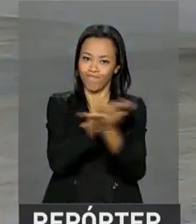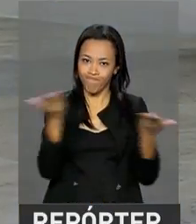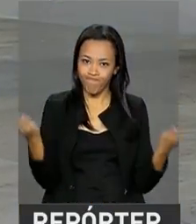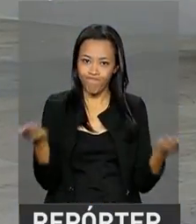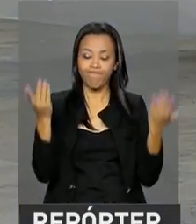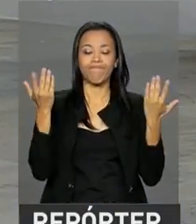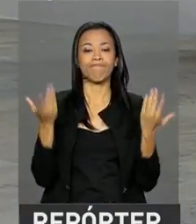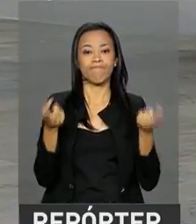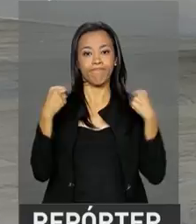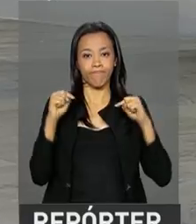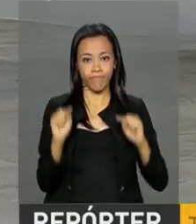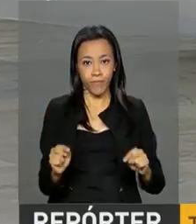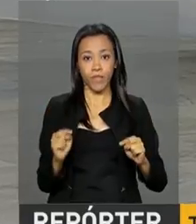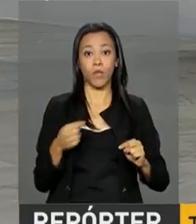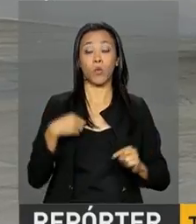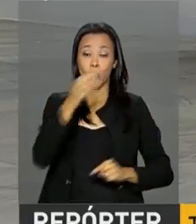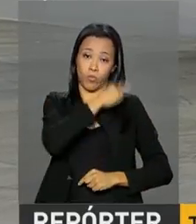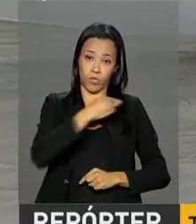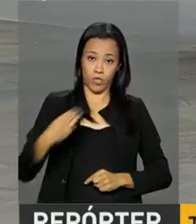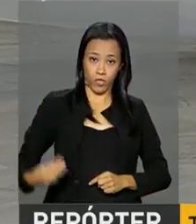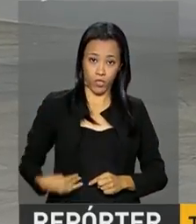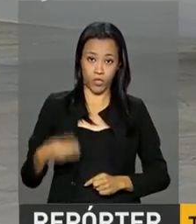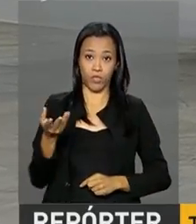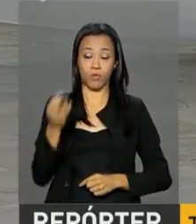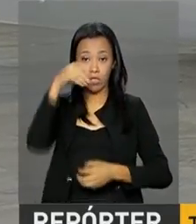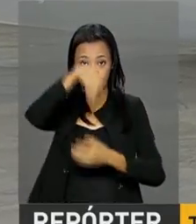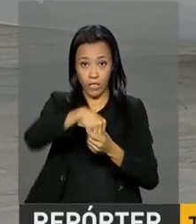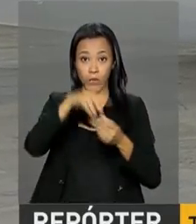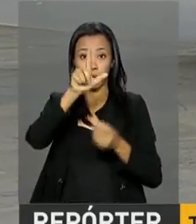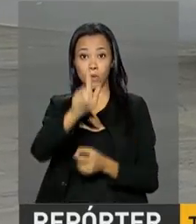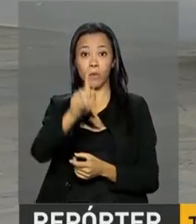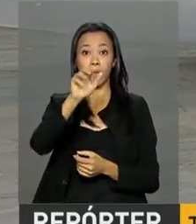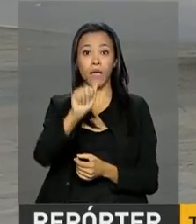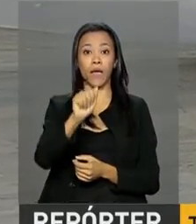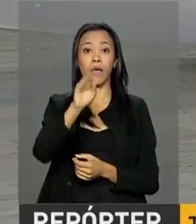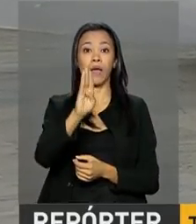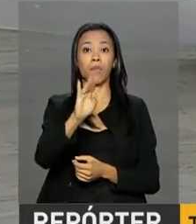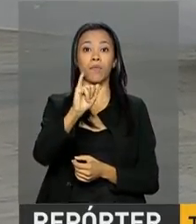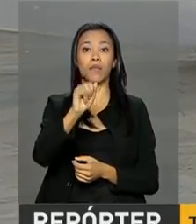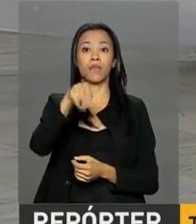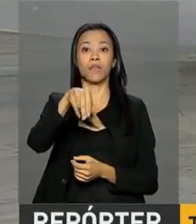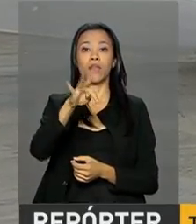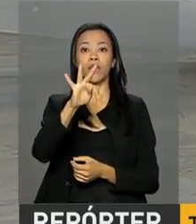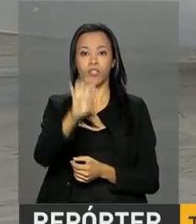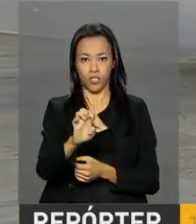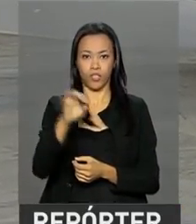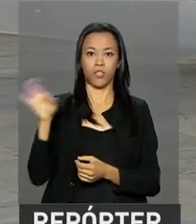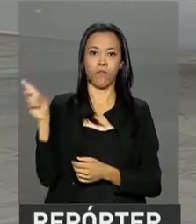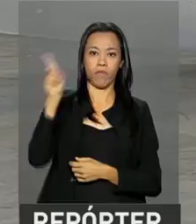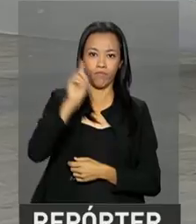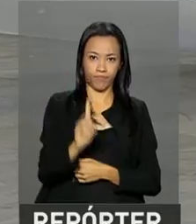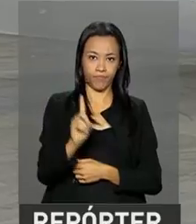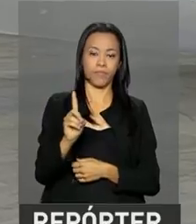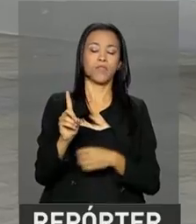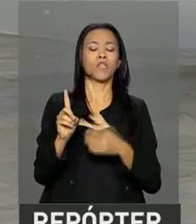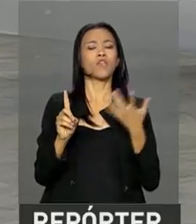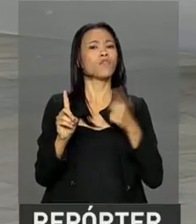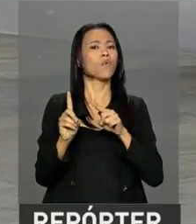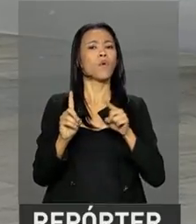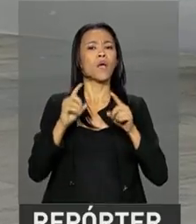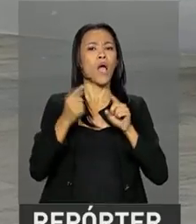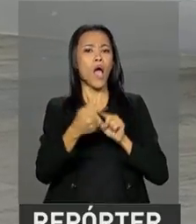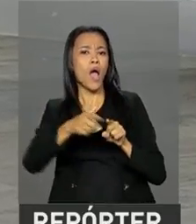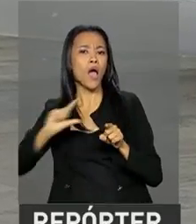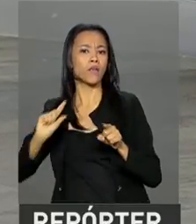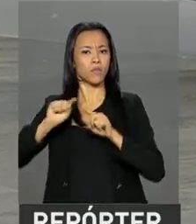ministro-chefe do gabinete de segurança institucional da presidência sérgio góes também participou desse anúncio que foi feito depois de uma reunião com